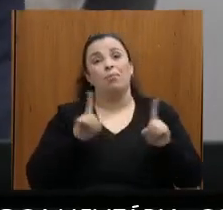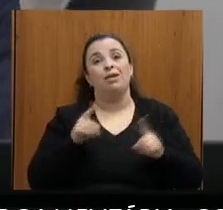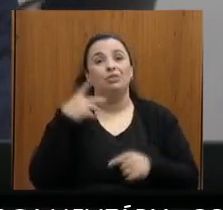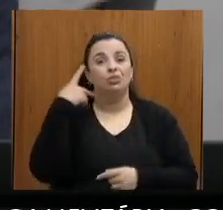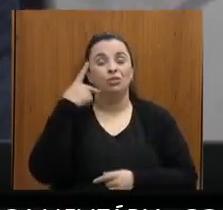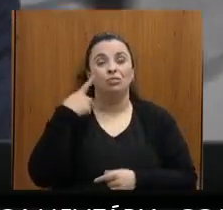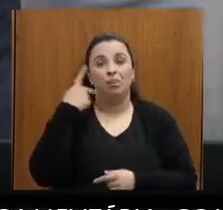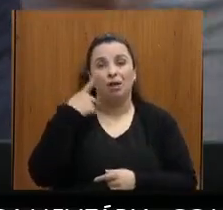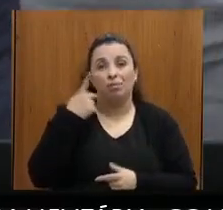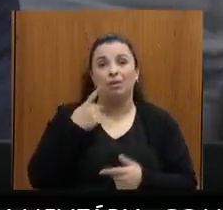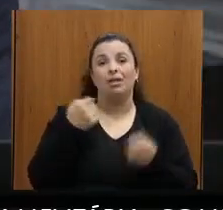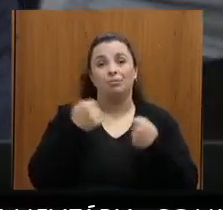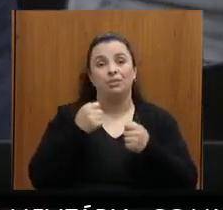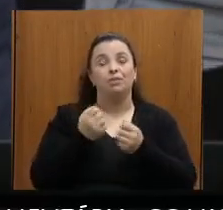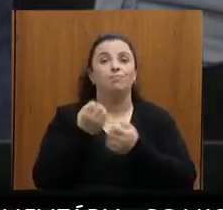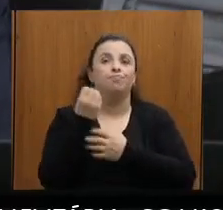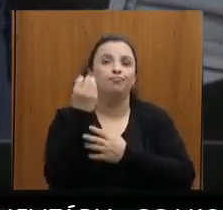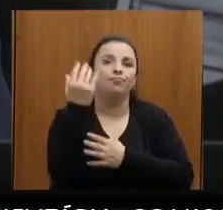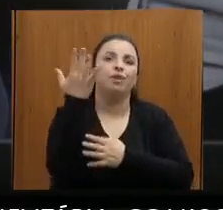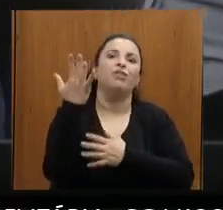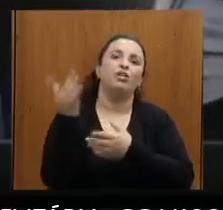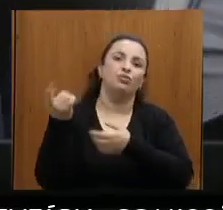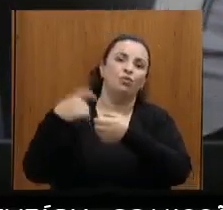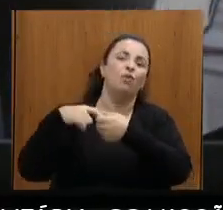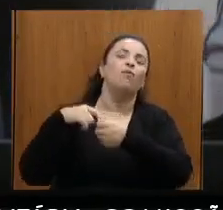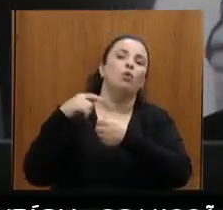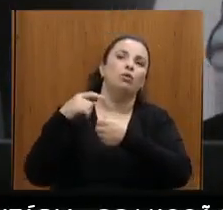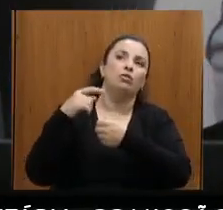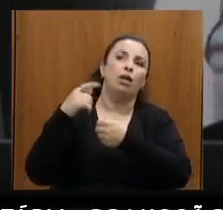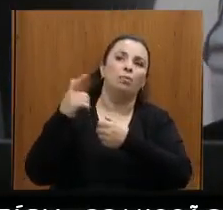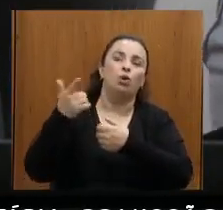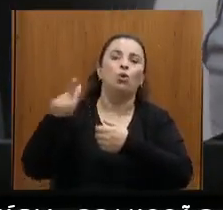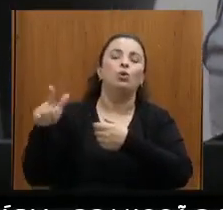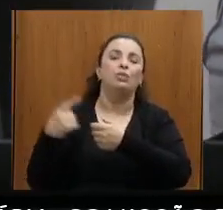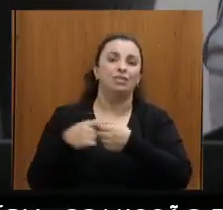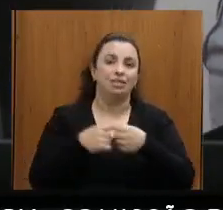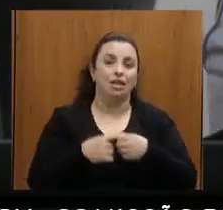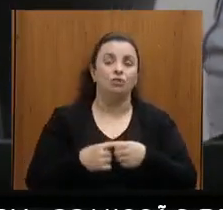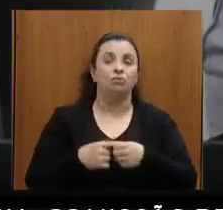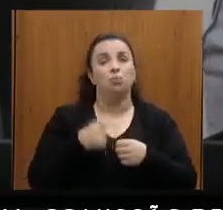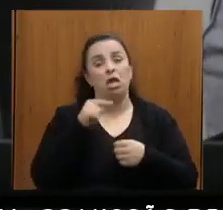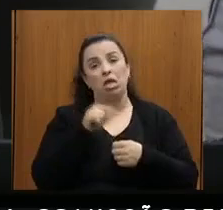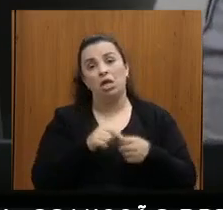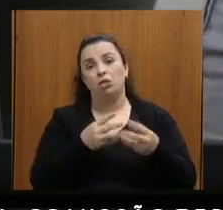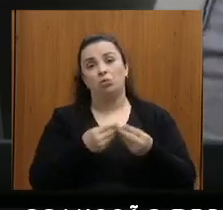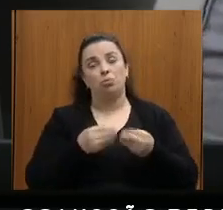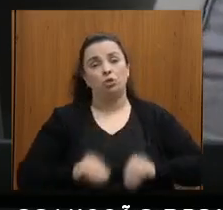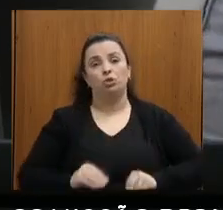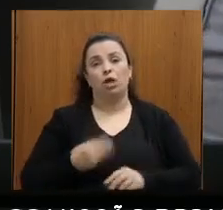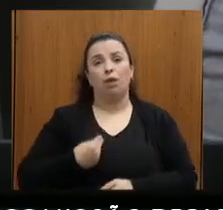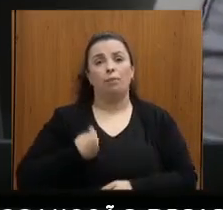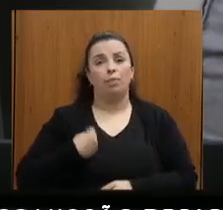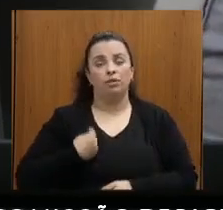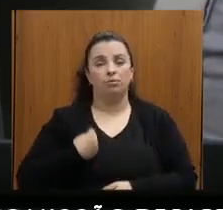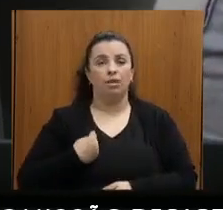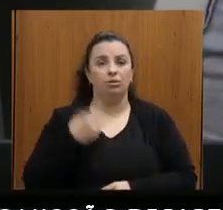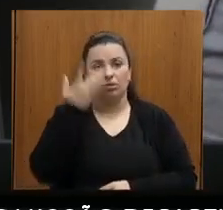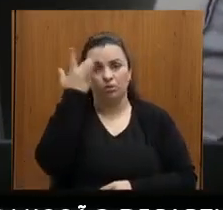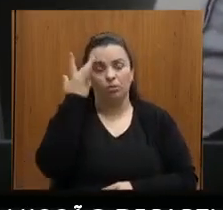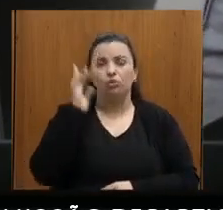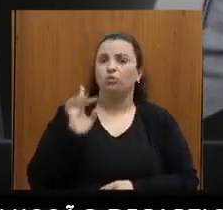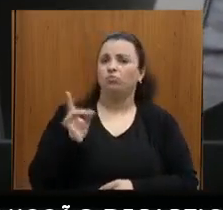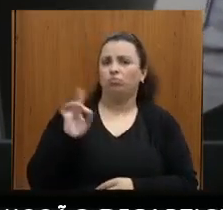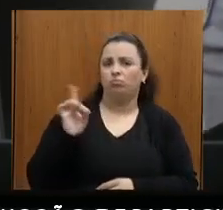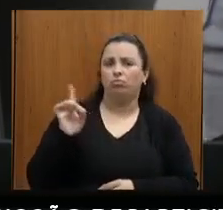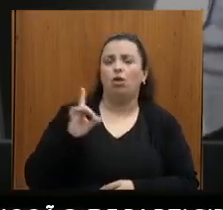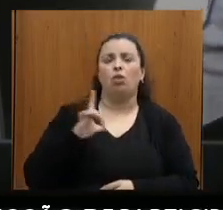fazem as suas viagens. e isso não deverá prejudicar em nada a participação das pessoas que estão,